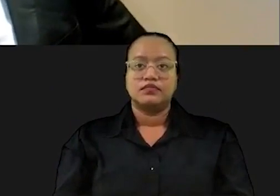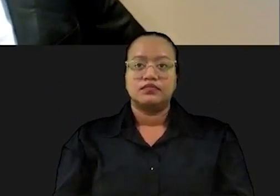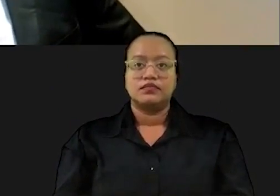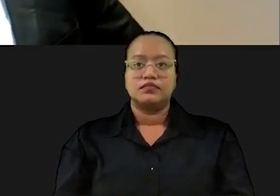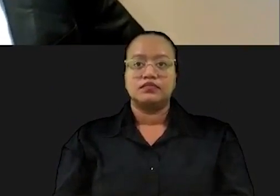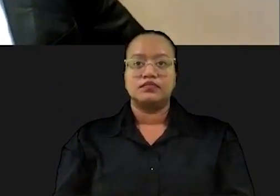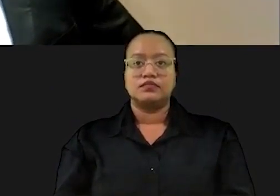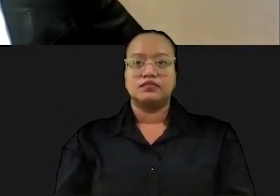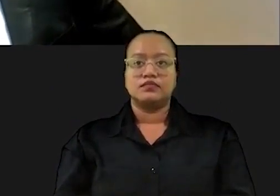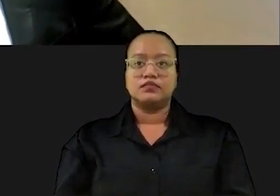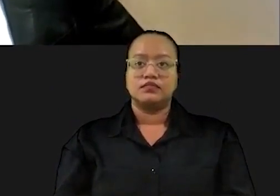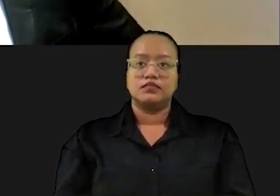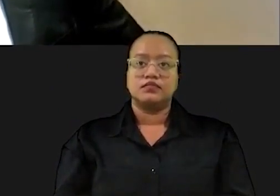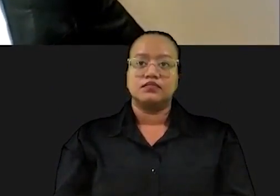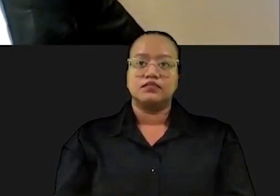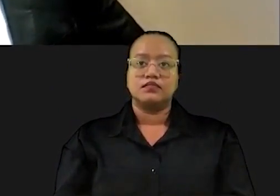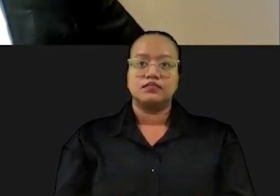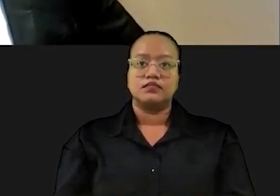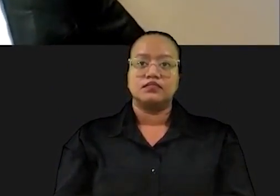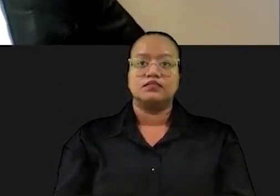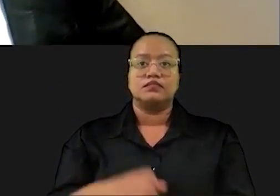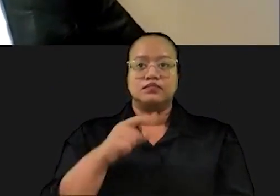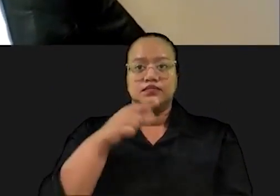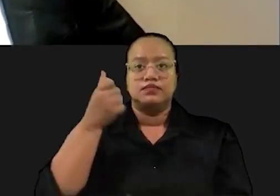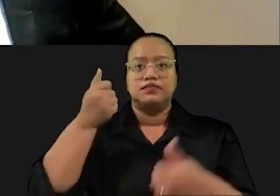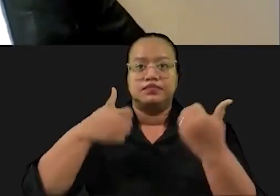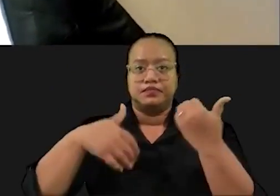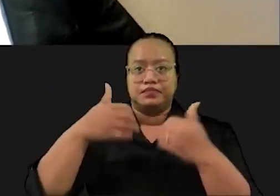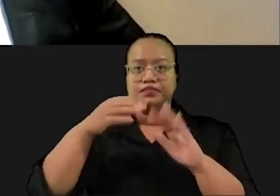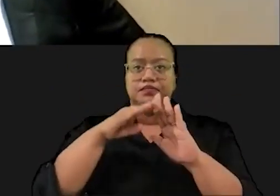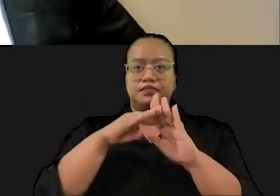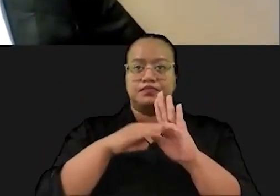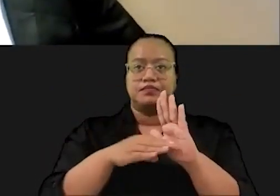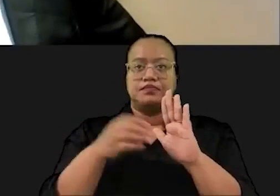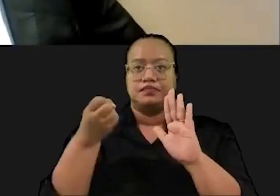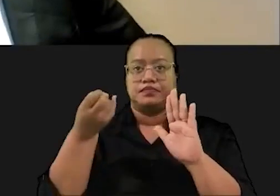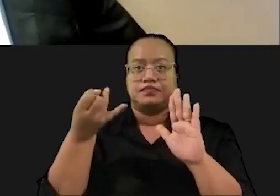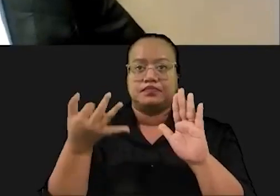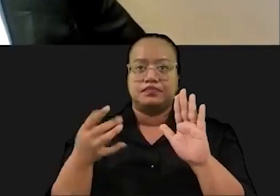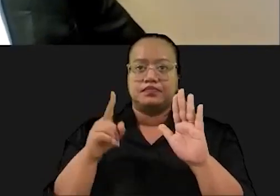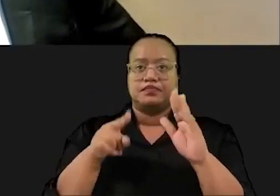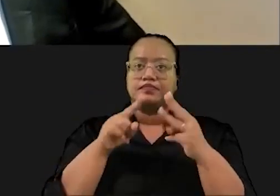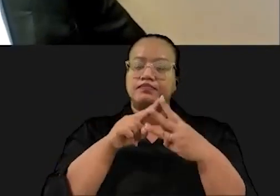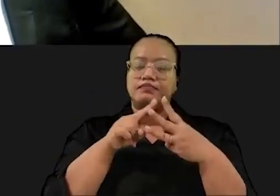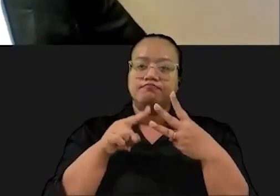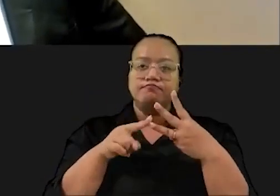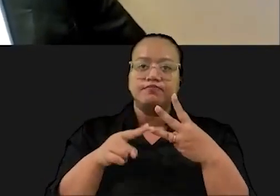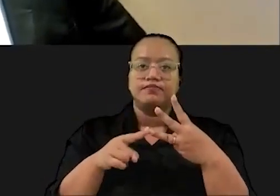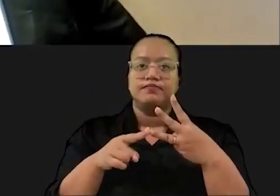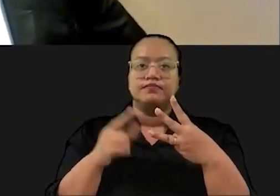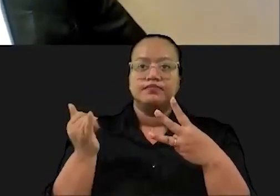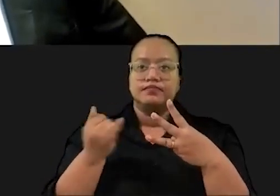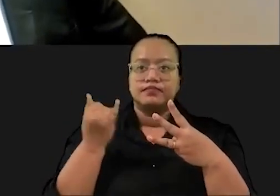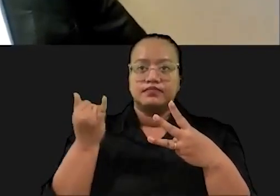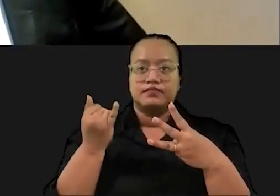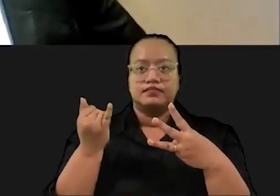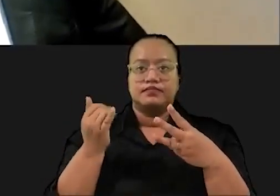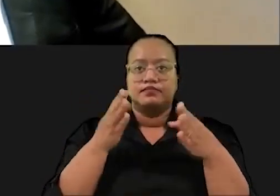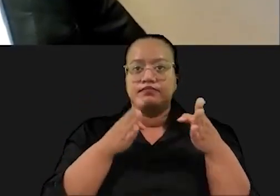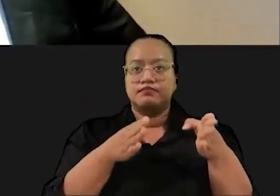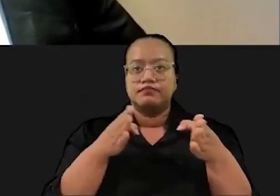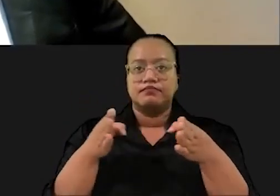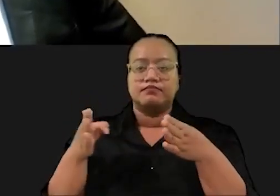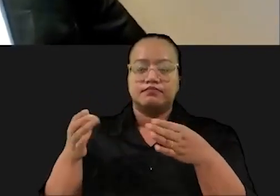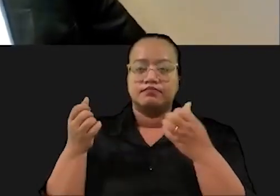O meu roteiro vai ser bem simples. Eu vou falar basicamente três grandes partes aqui. Eu dividi minha fala em três grandes partes. Primeiro, falar propriamente o que é